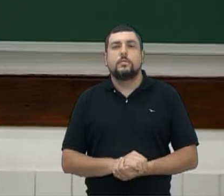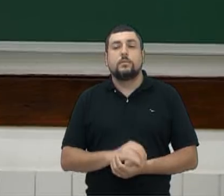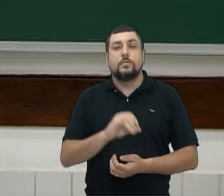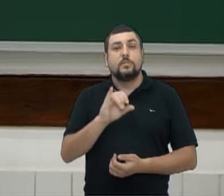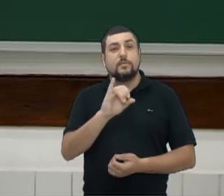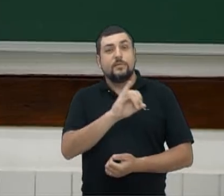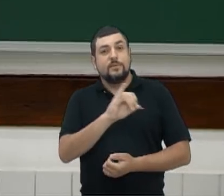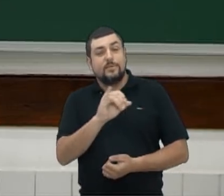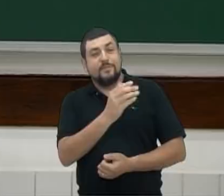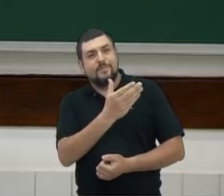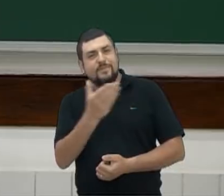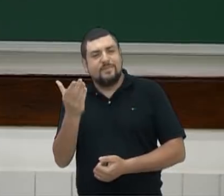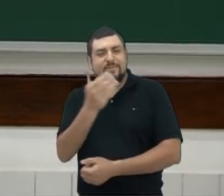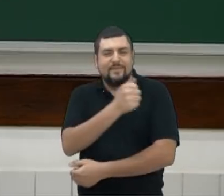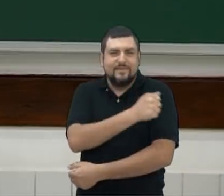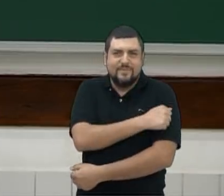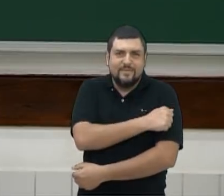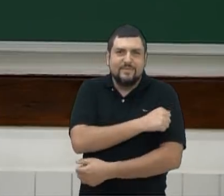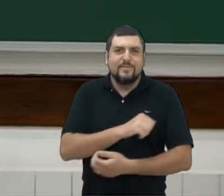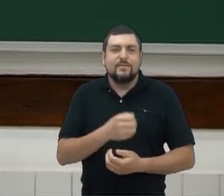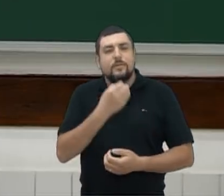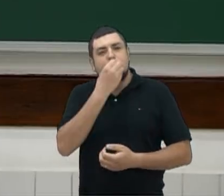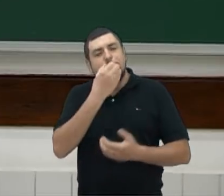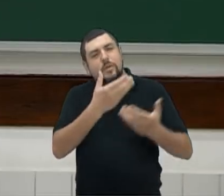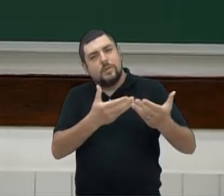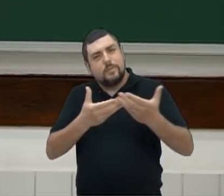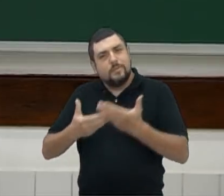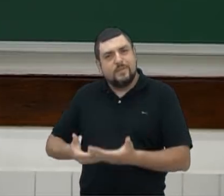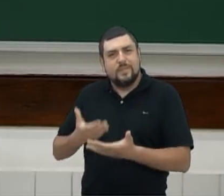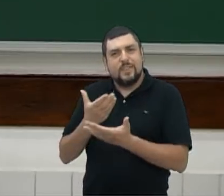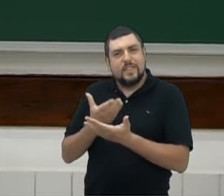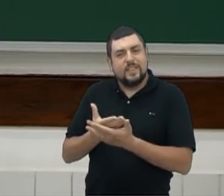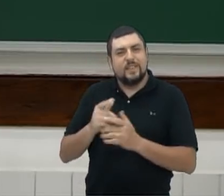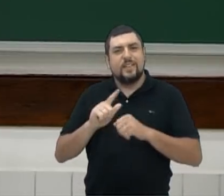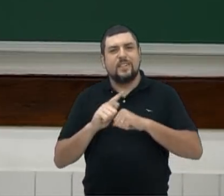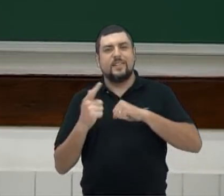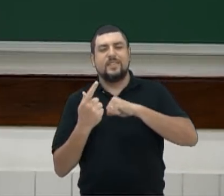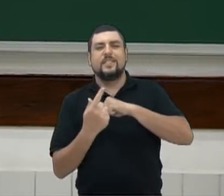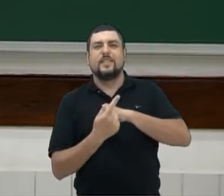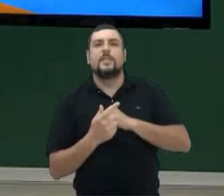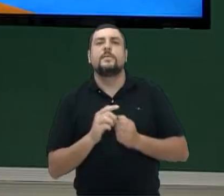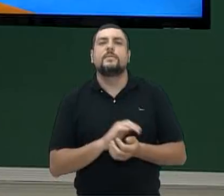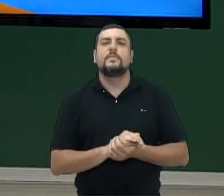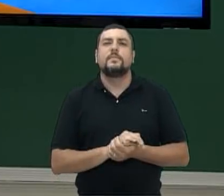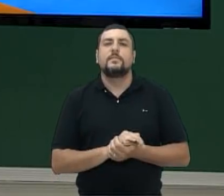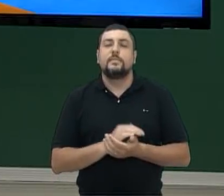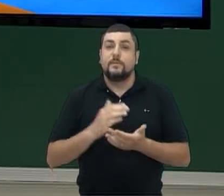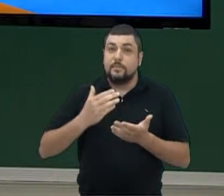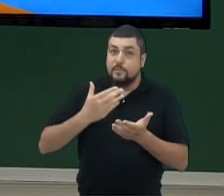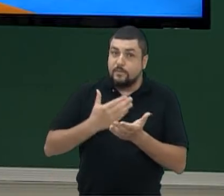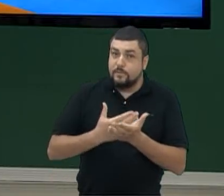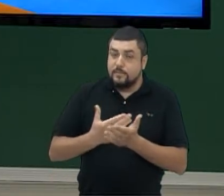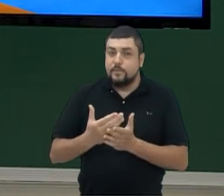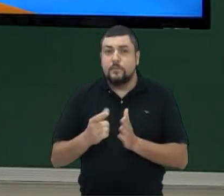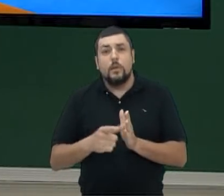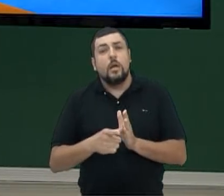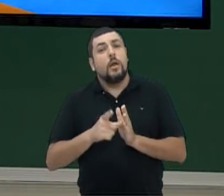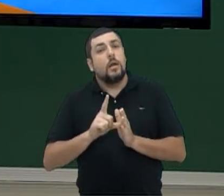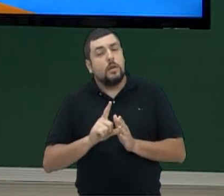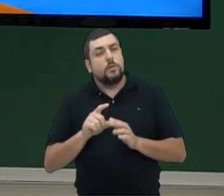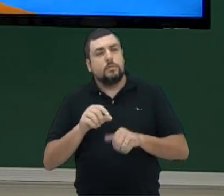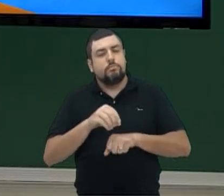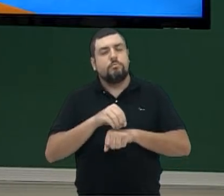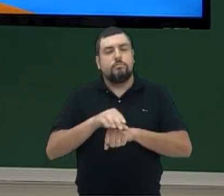Olá, estudante paranaense! Bem-vindo à aula de Geografia do programa Aula Paraná. E antes de darmos início à nossa aula, tenho um recado muito importante para